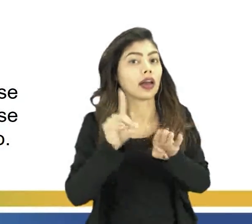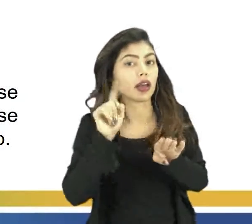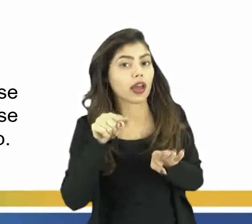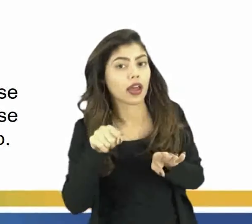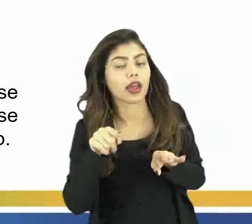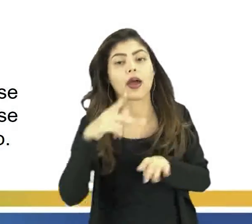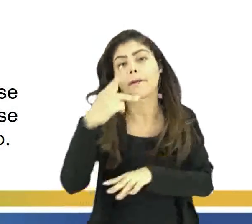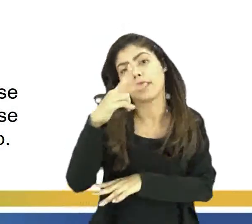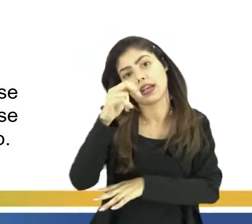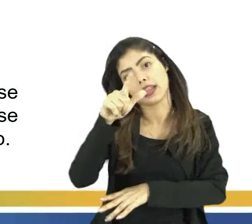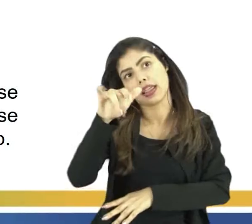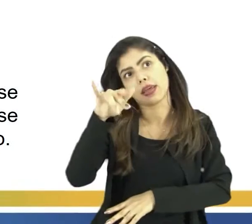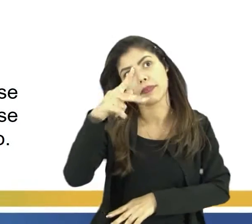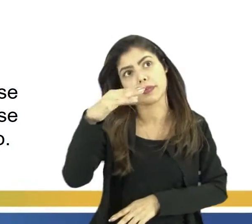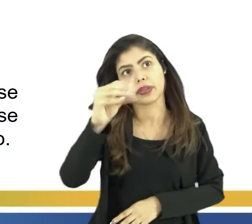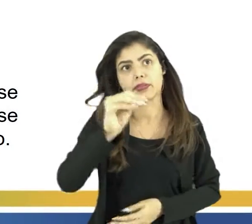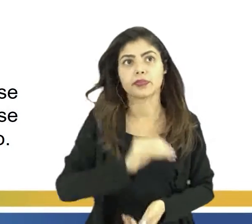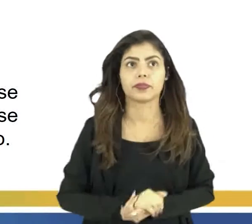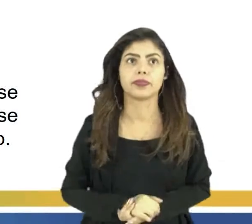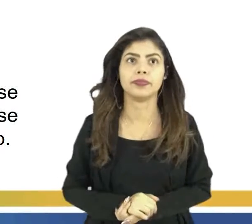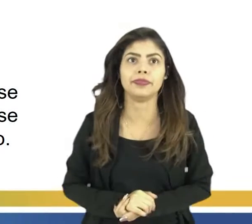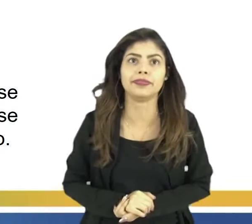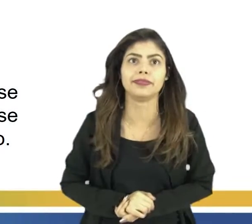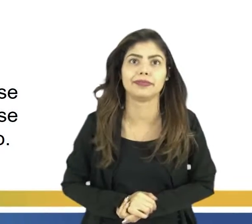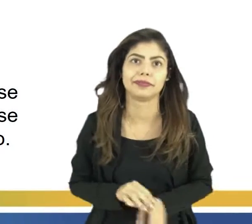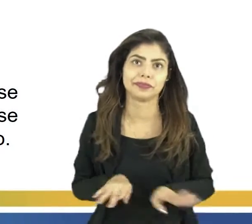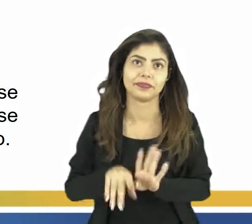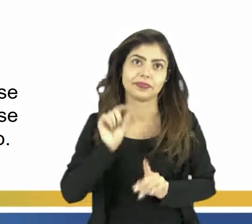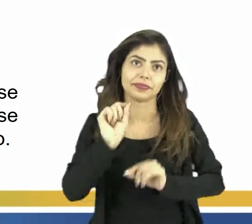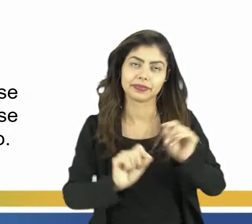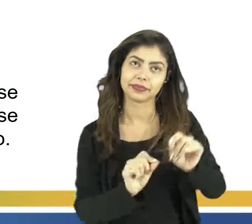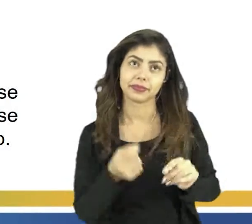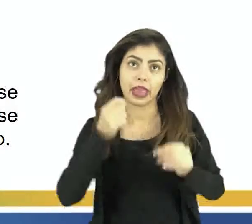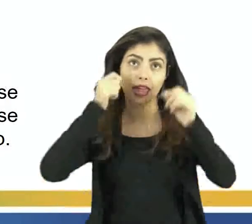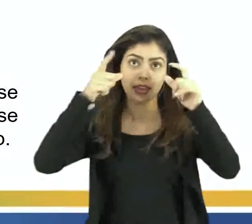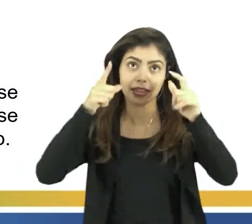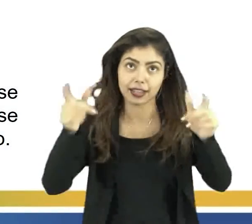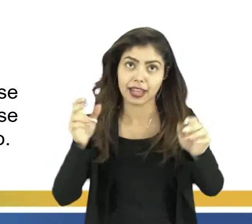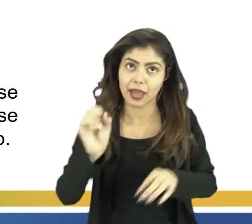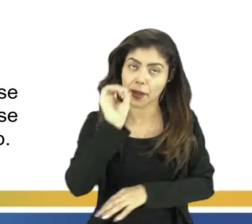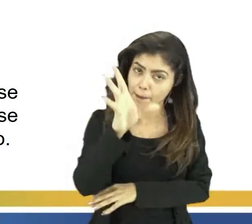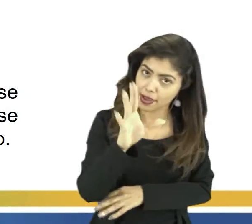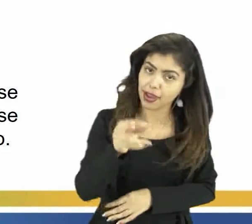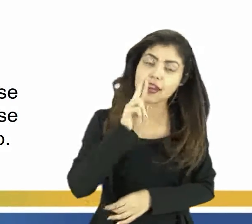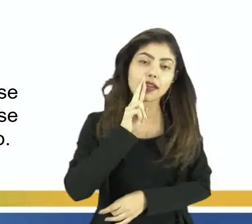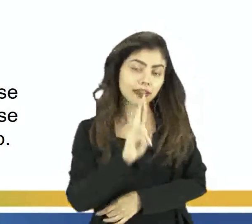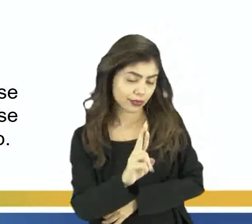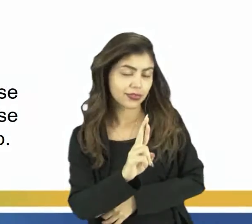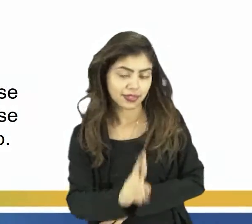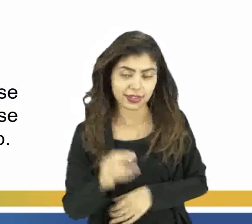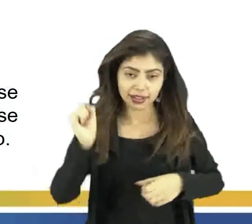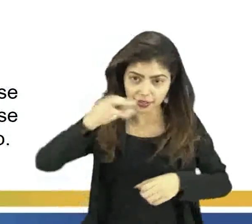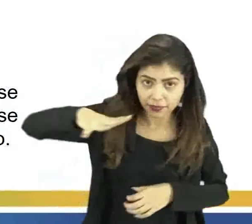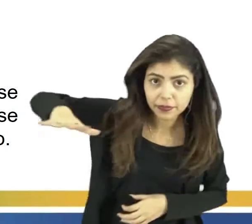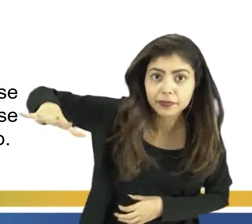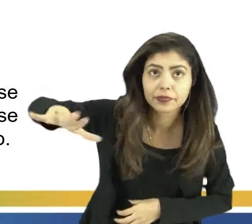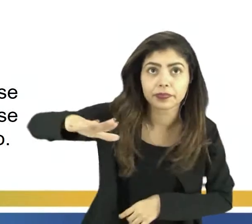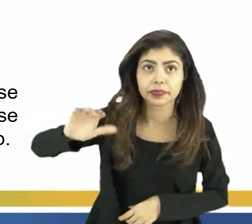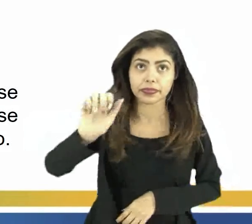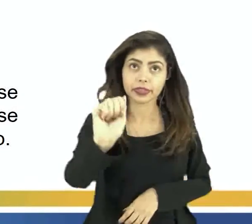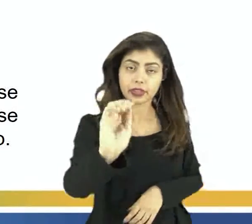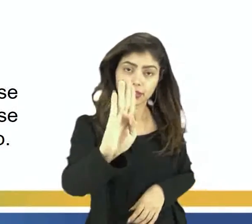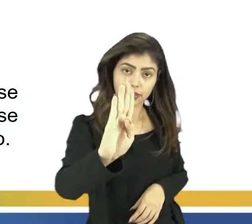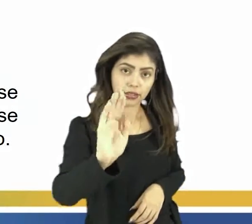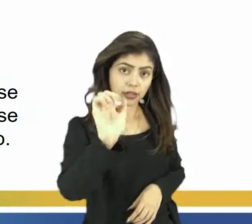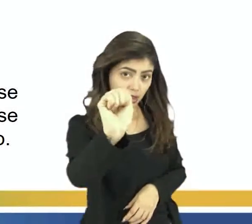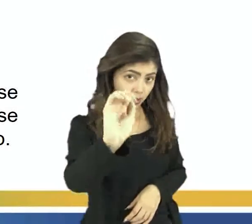um paralelepípedo. Vamos ficar atento ao que diz aqui, para calcular a área da base, AB, que é